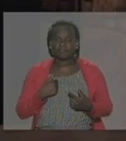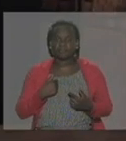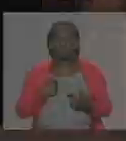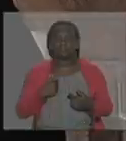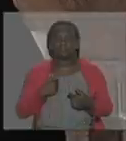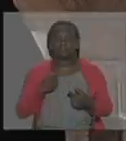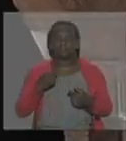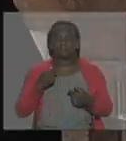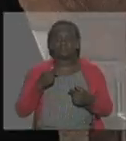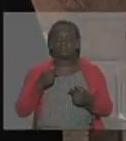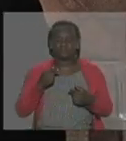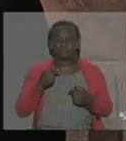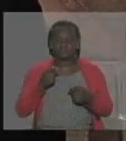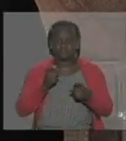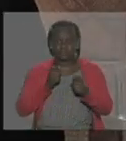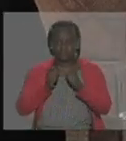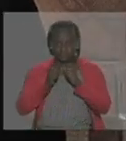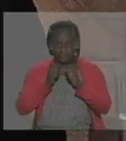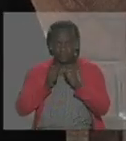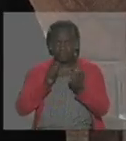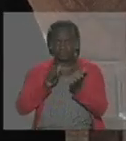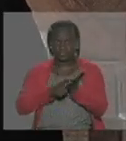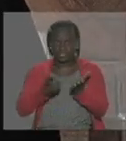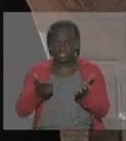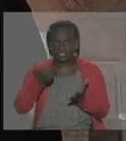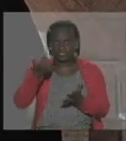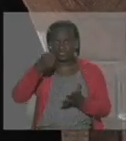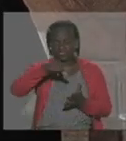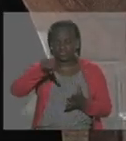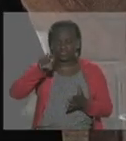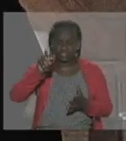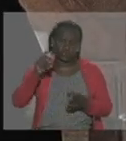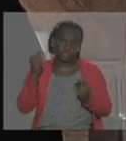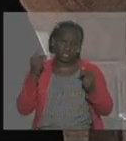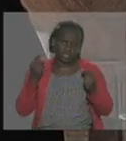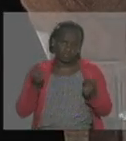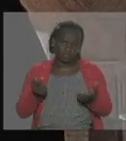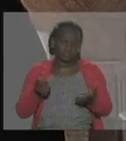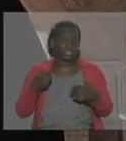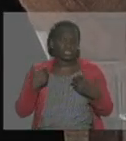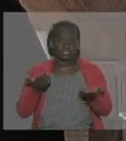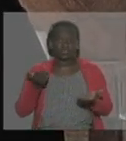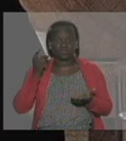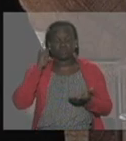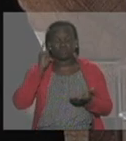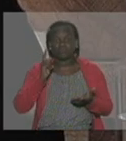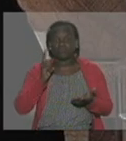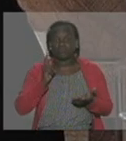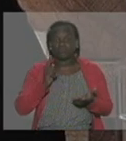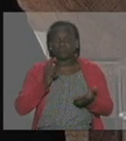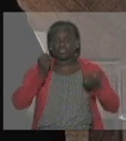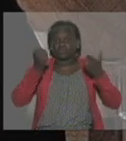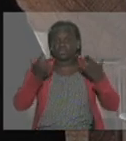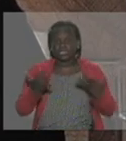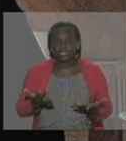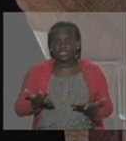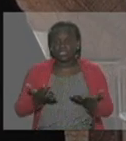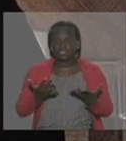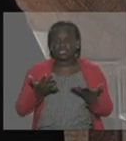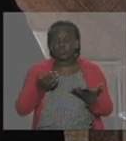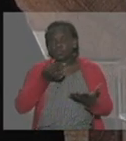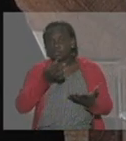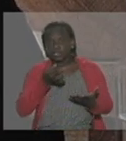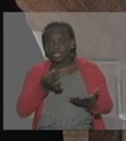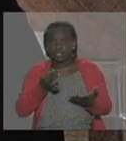eu saí do do jornal há muito tempo né eu saí em 1995 então não posso e dizer